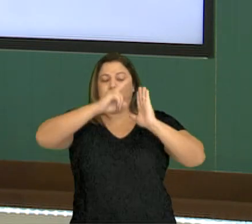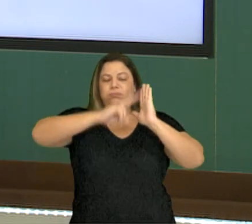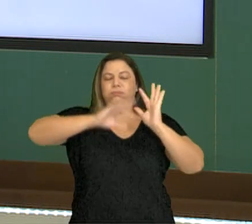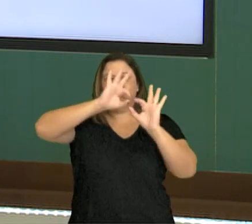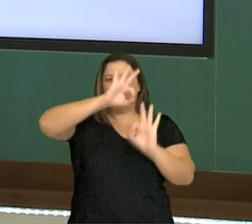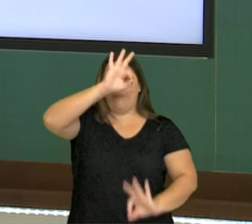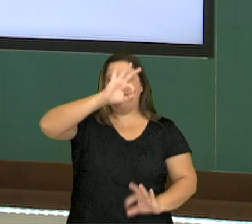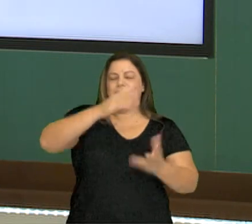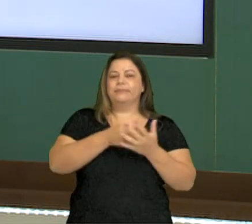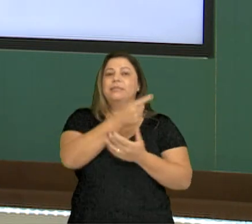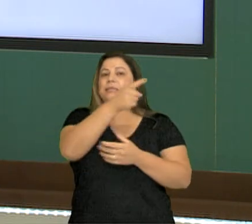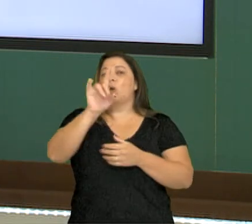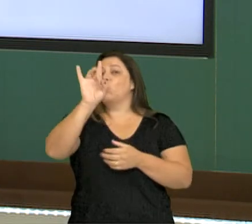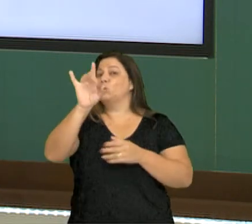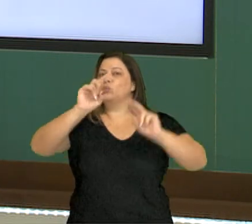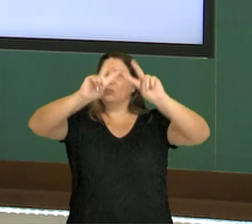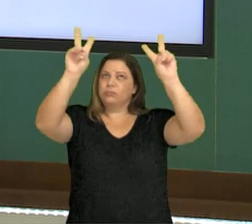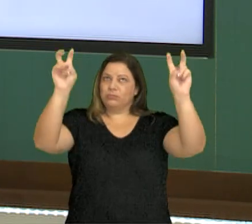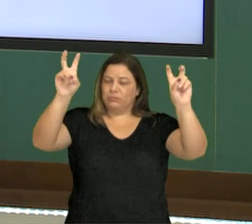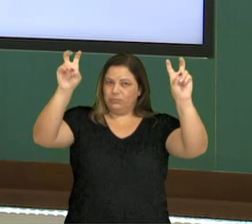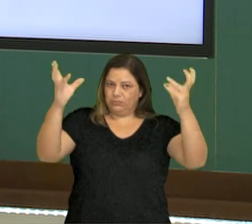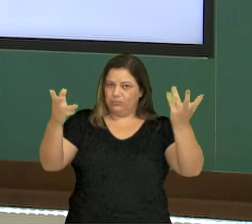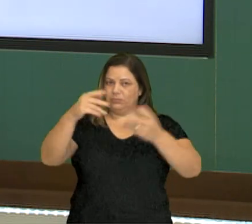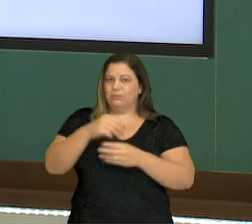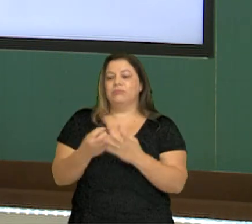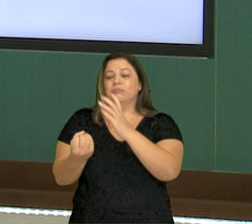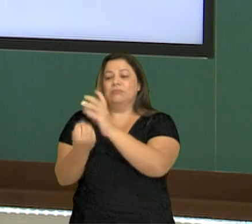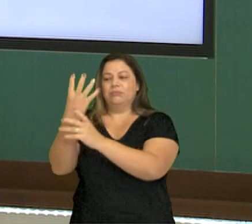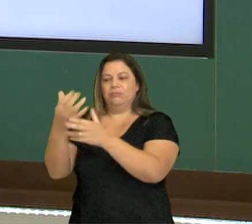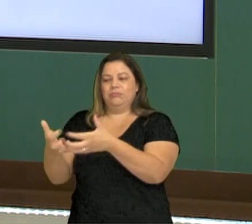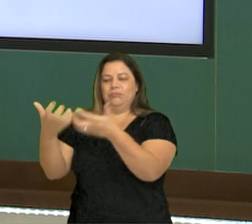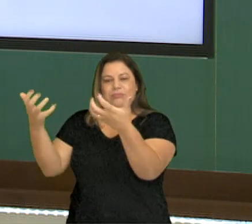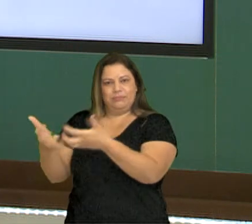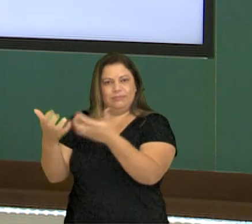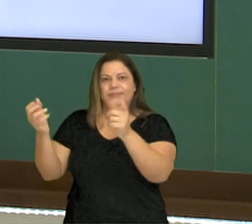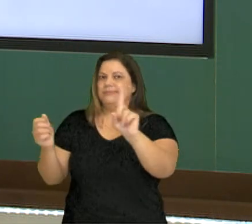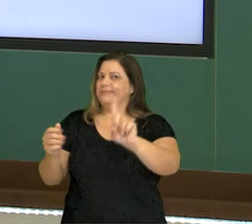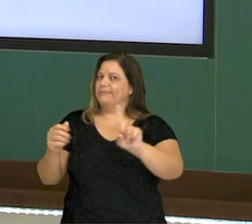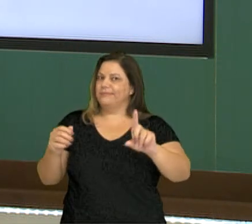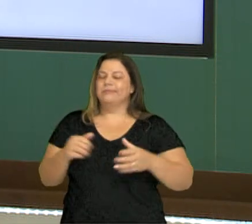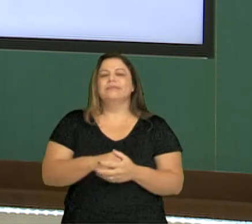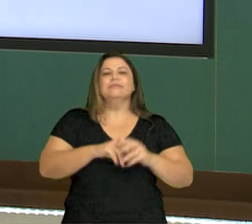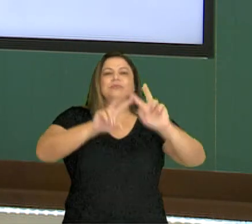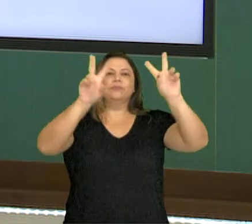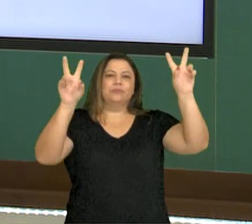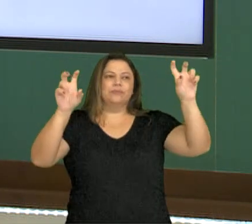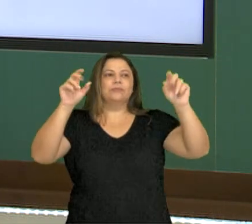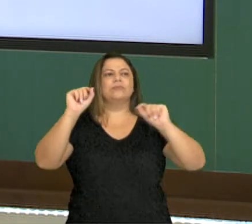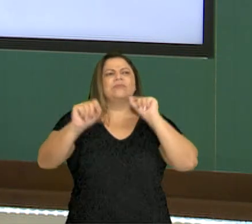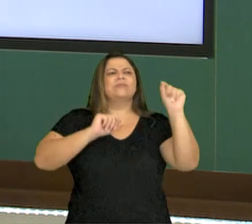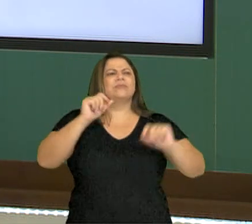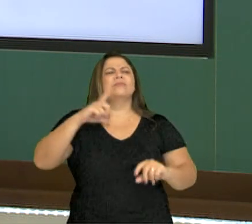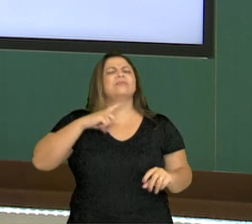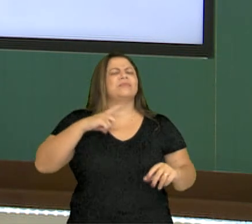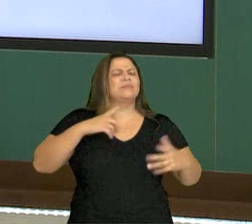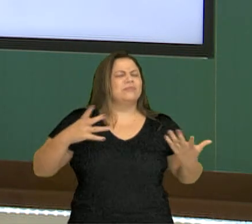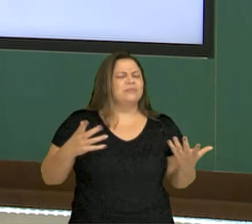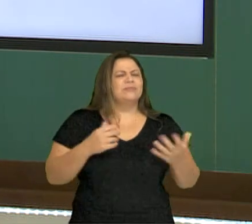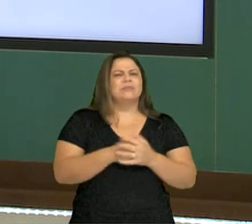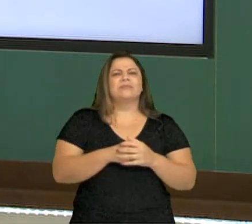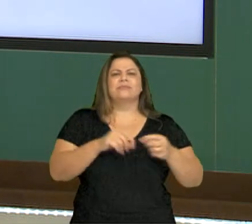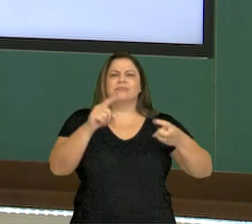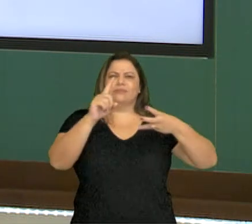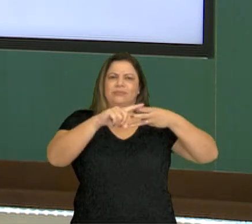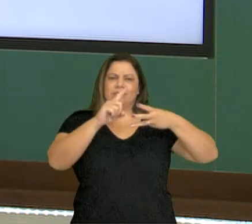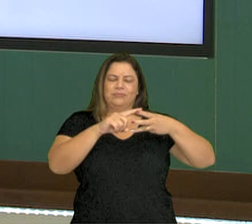não está falando só do tema plantas, do conteúdo plantas. O que, que tem em comum uma célula